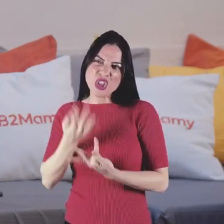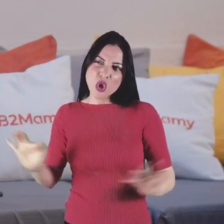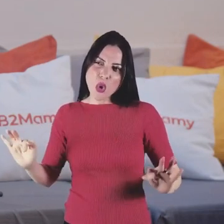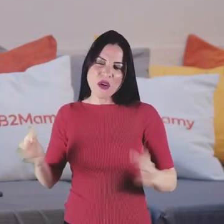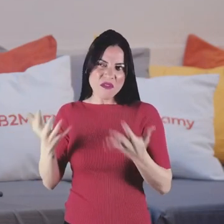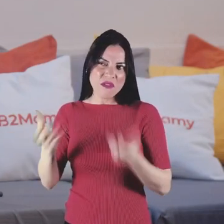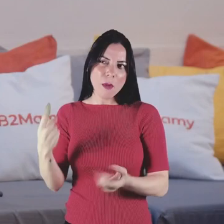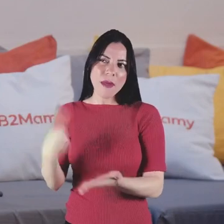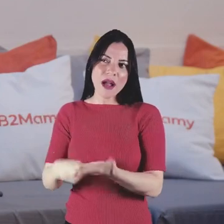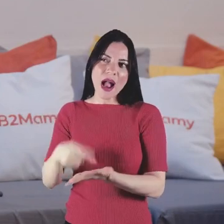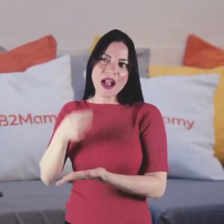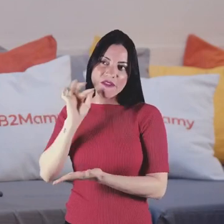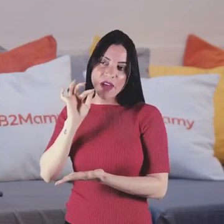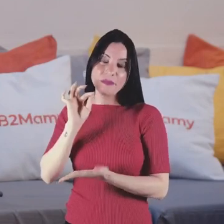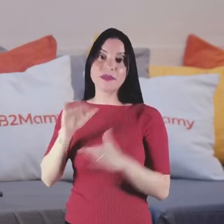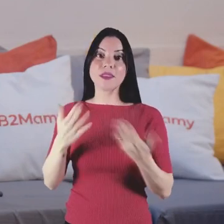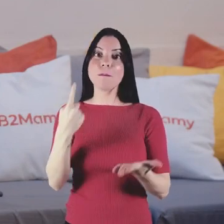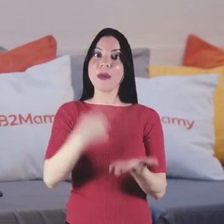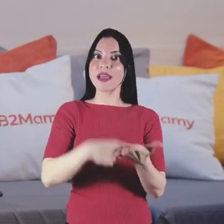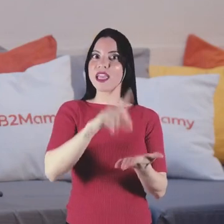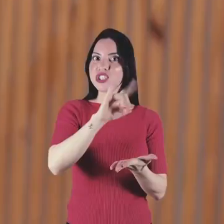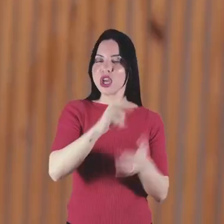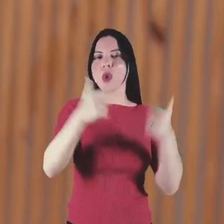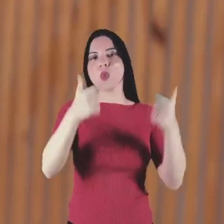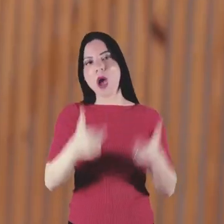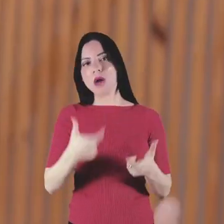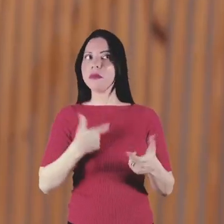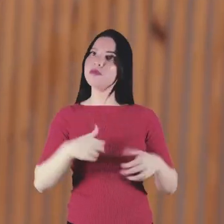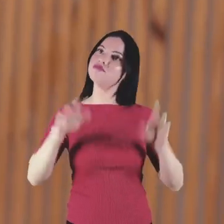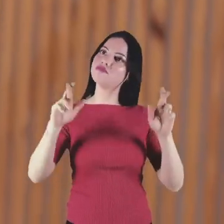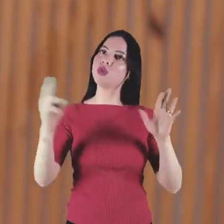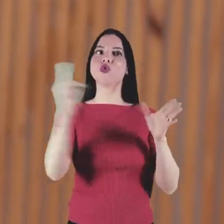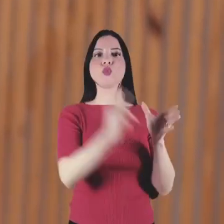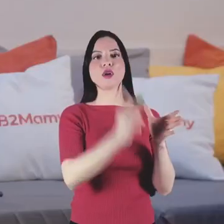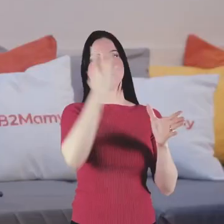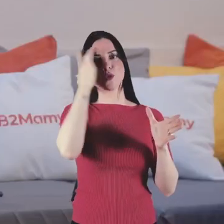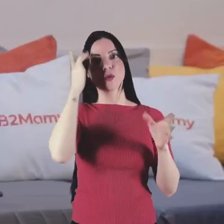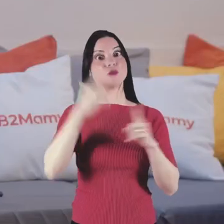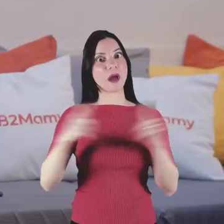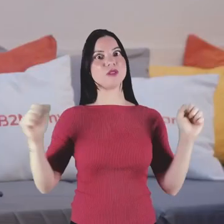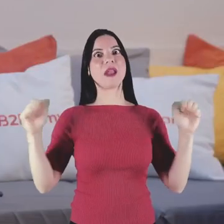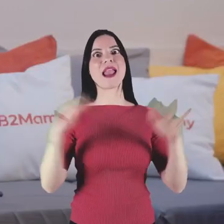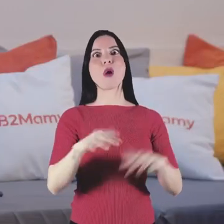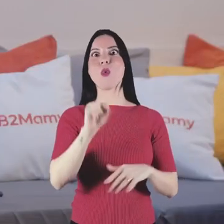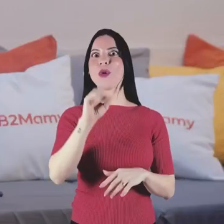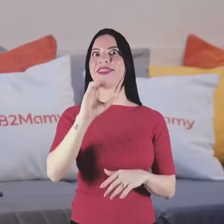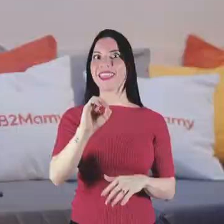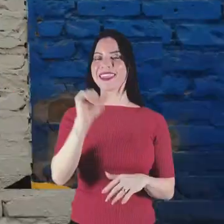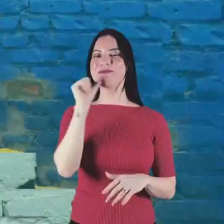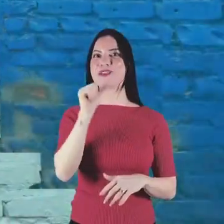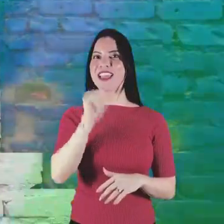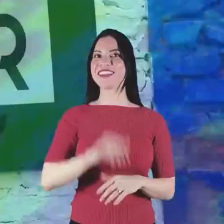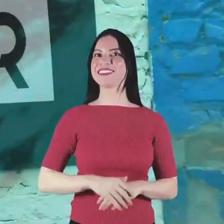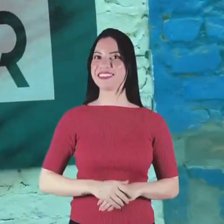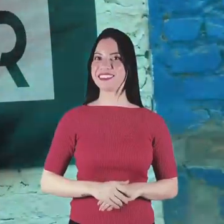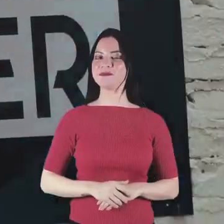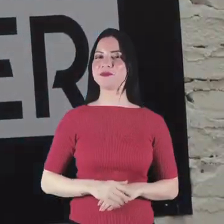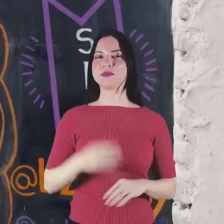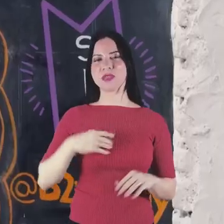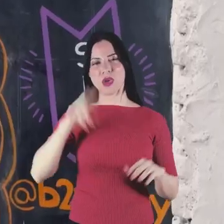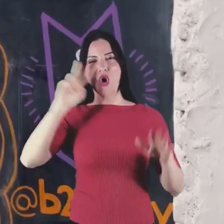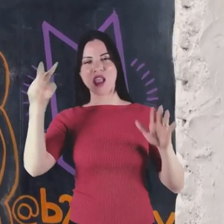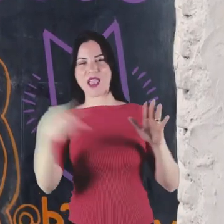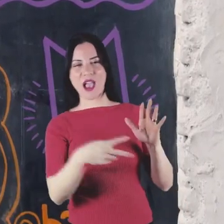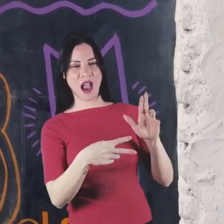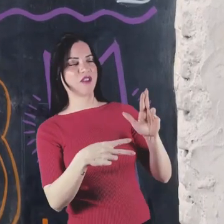café. Vou estar tal dia em tal lugar, e eu esperava 2 pessoas, né? E vieram 80 mulheres. Eu